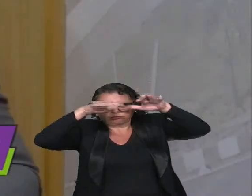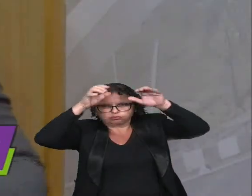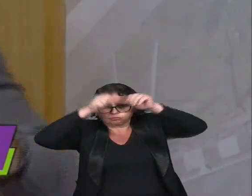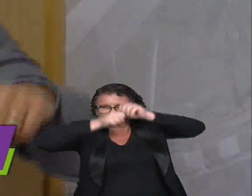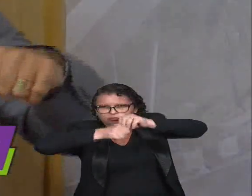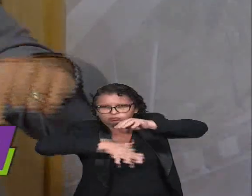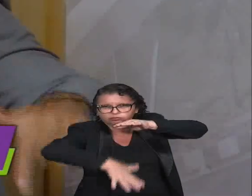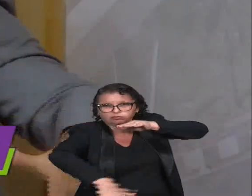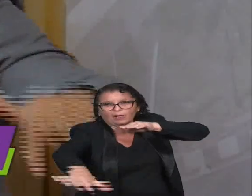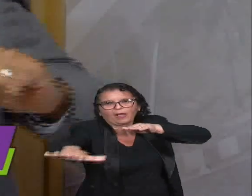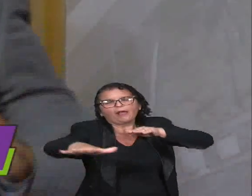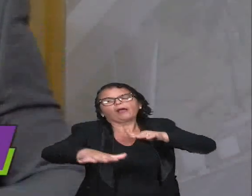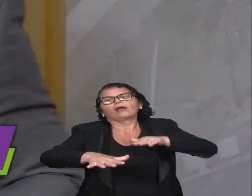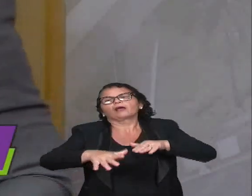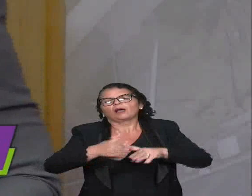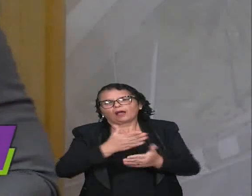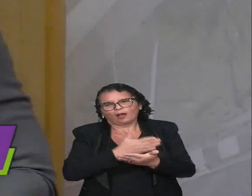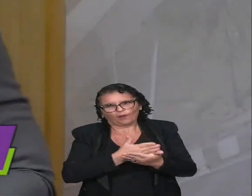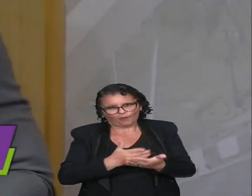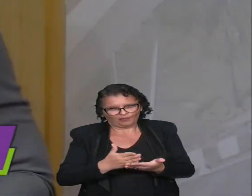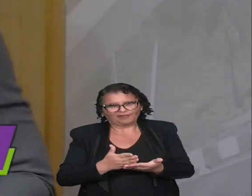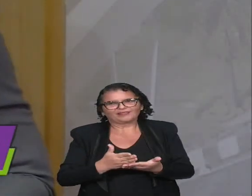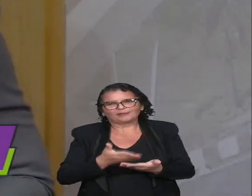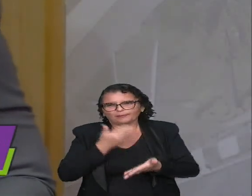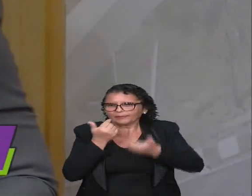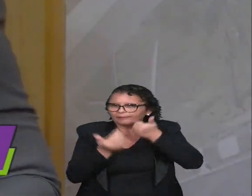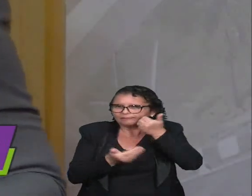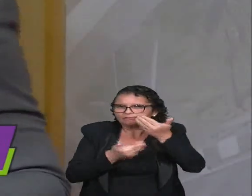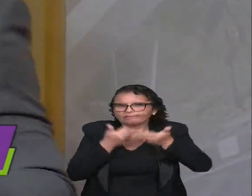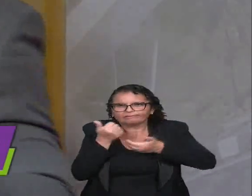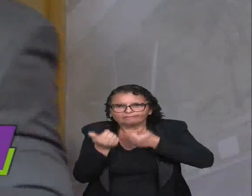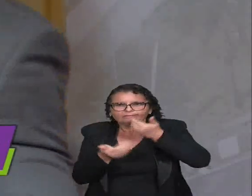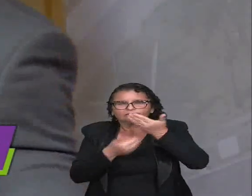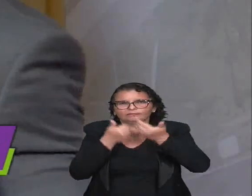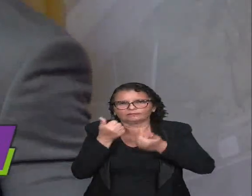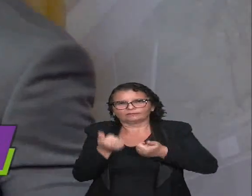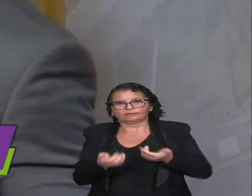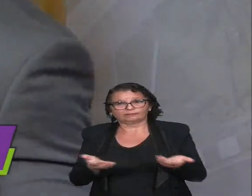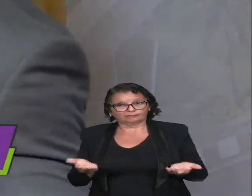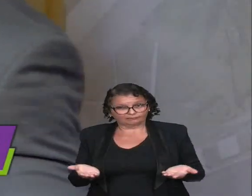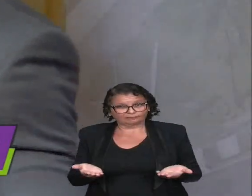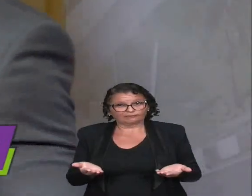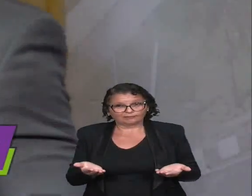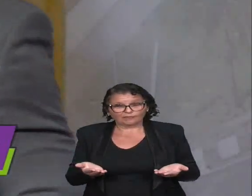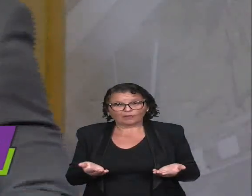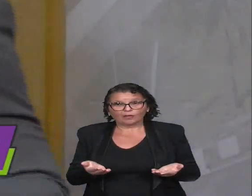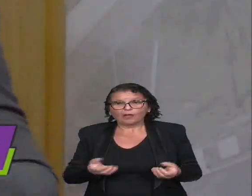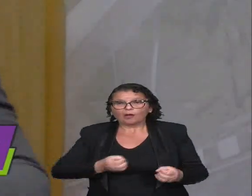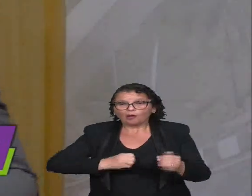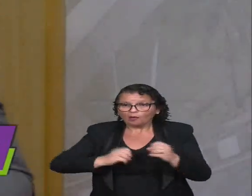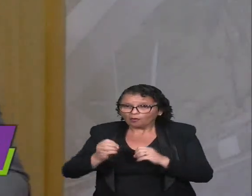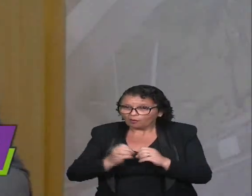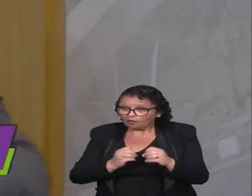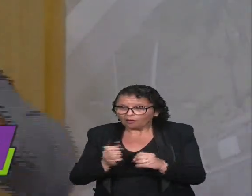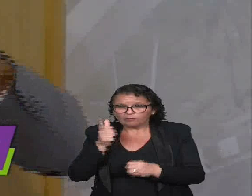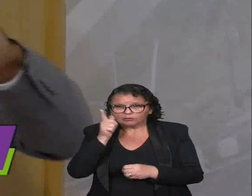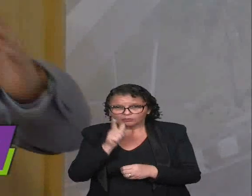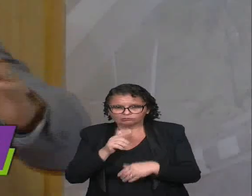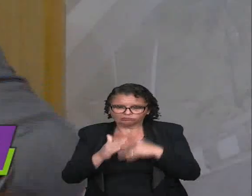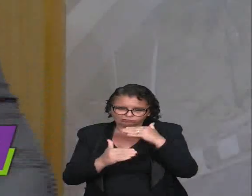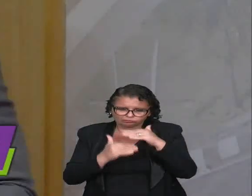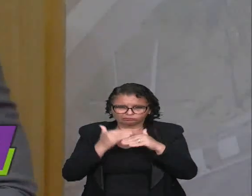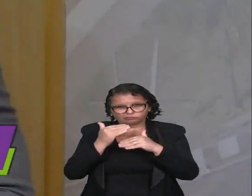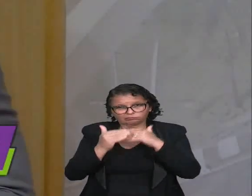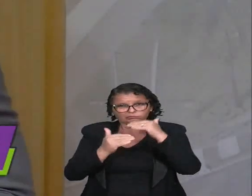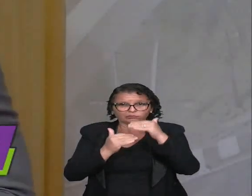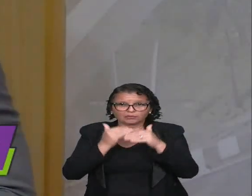vazar já começa a dar bons resultados pra gente ou seja obras que estão dando bons resultados e